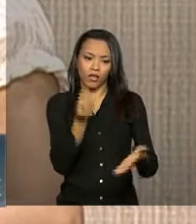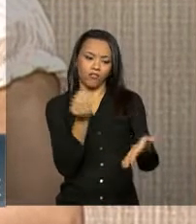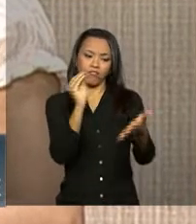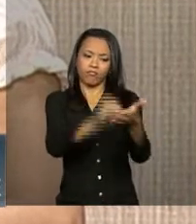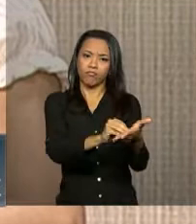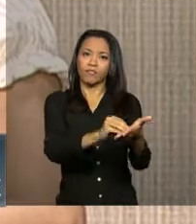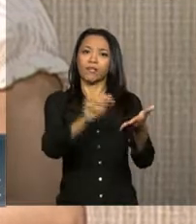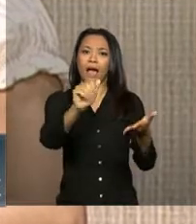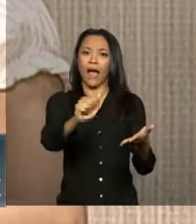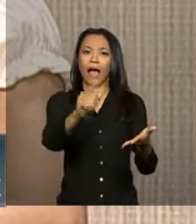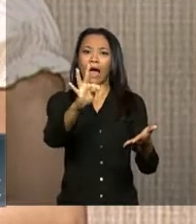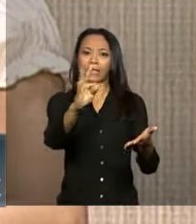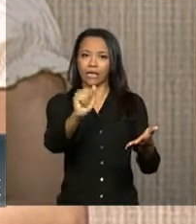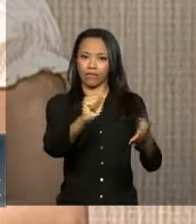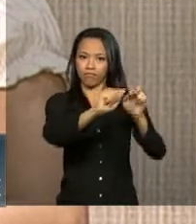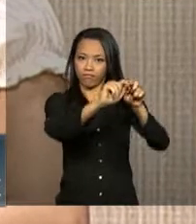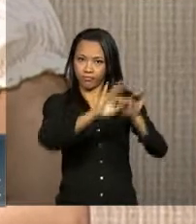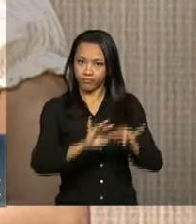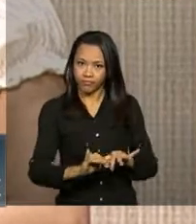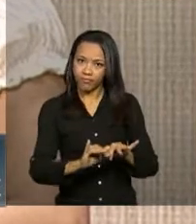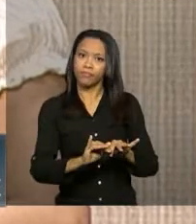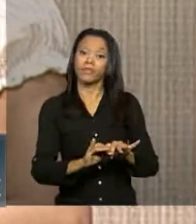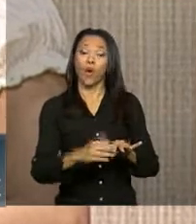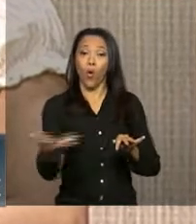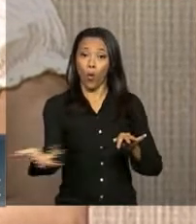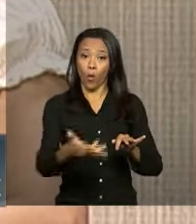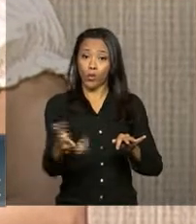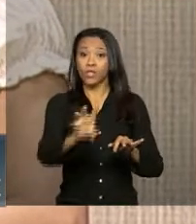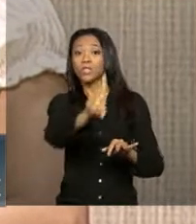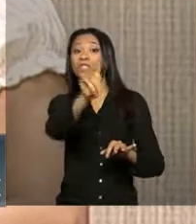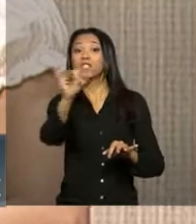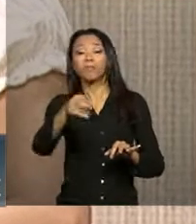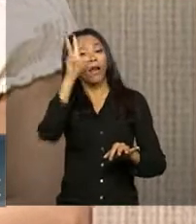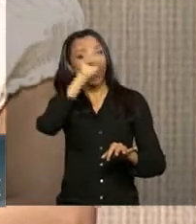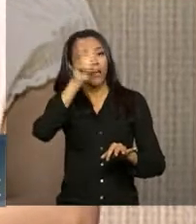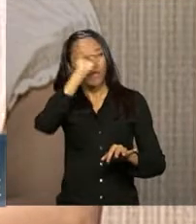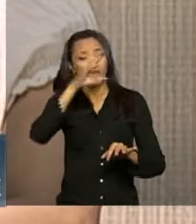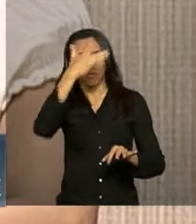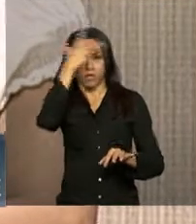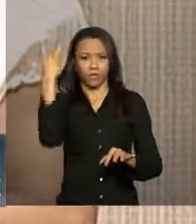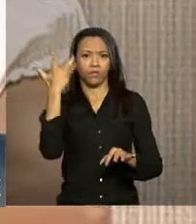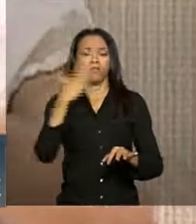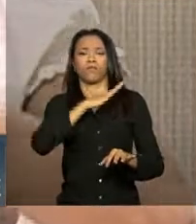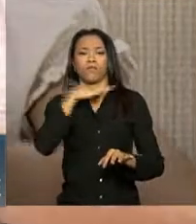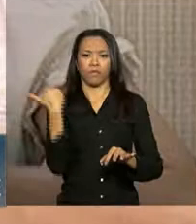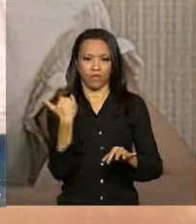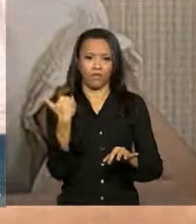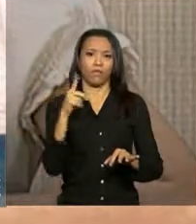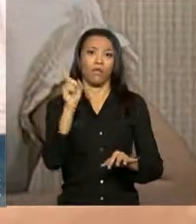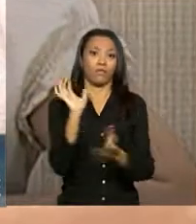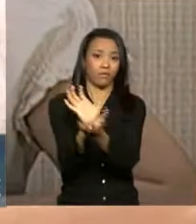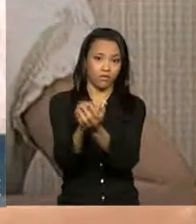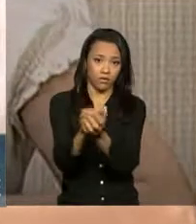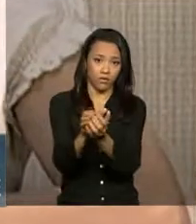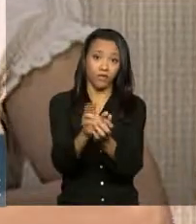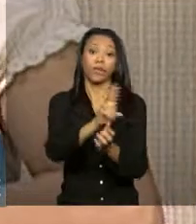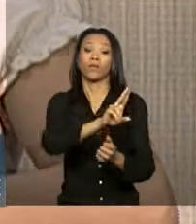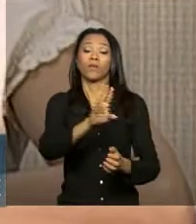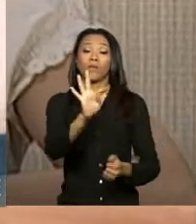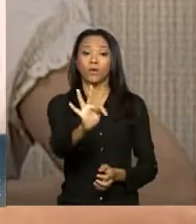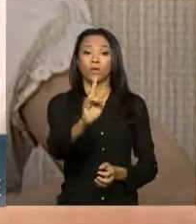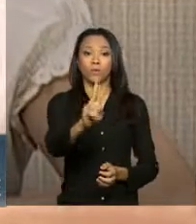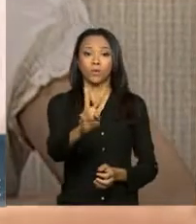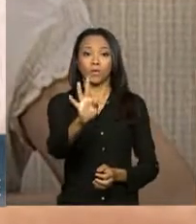de posse dos conselheiros né esse ato em homenagem em memória aos conselheiros tutelares né que no exercício